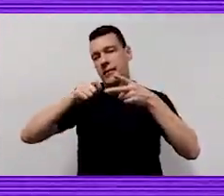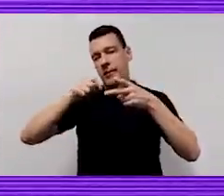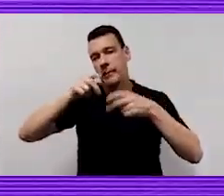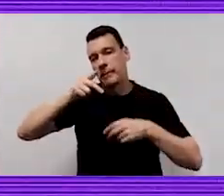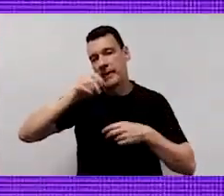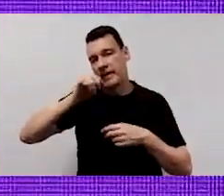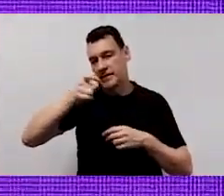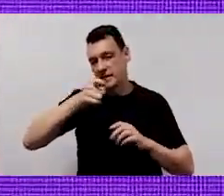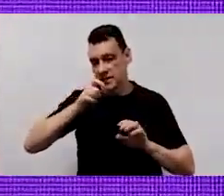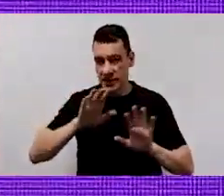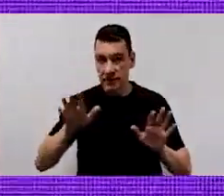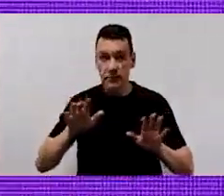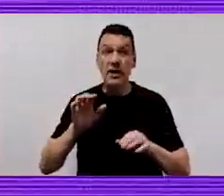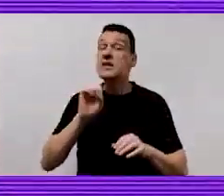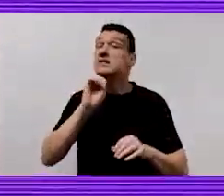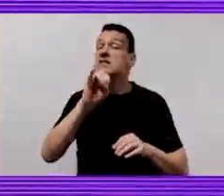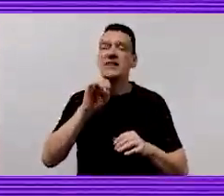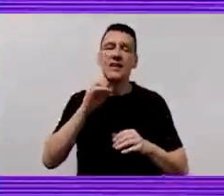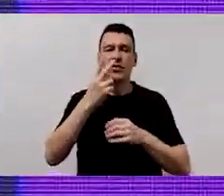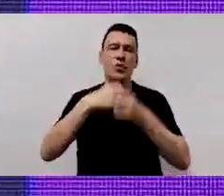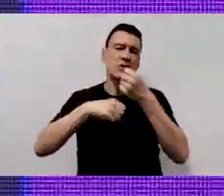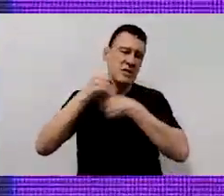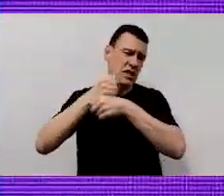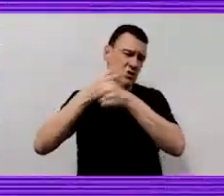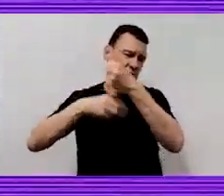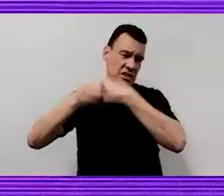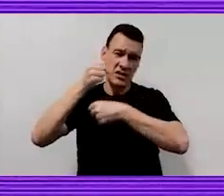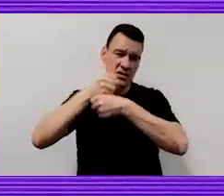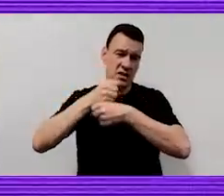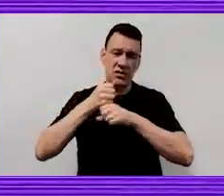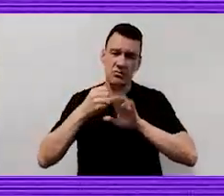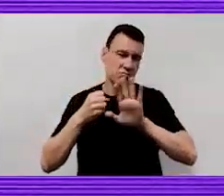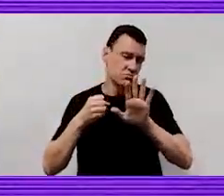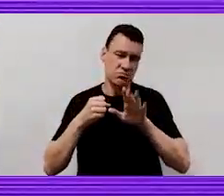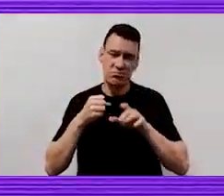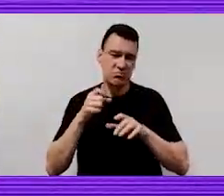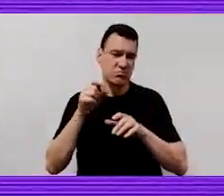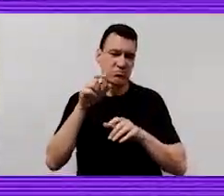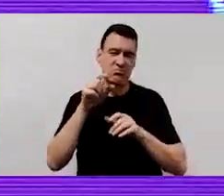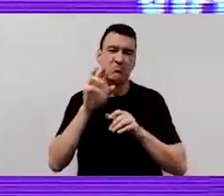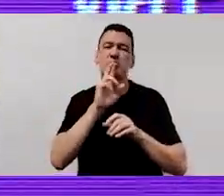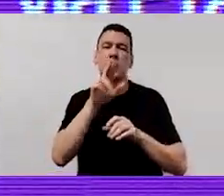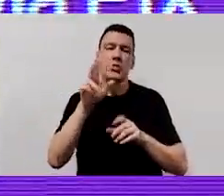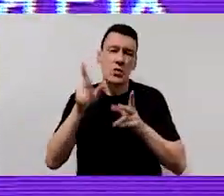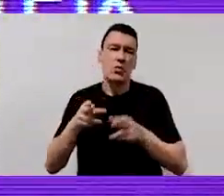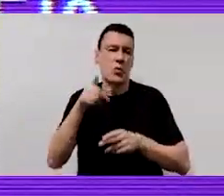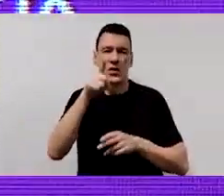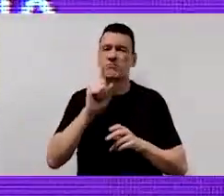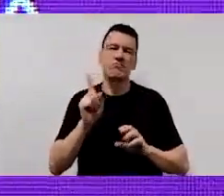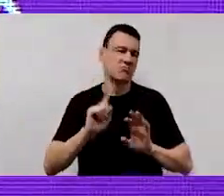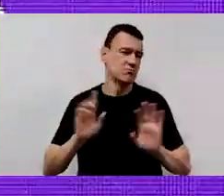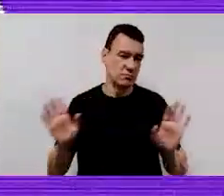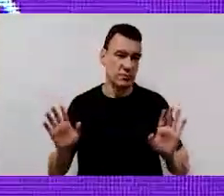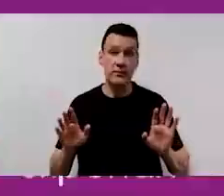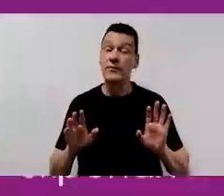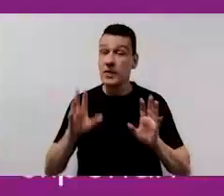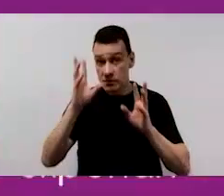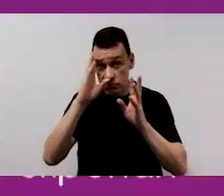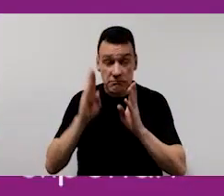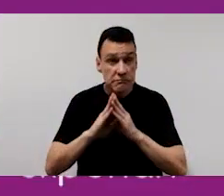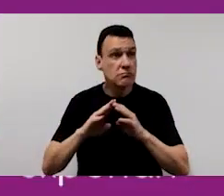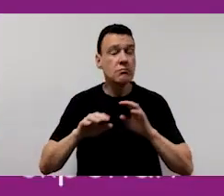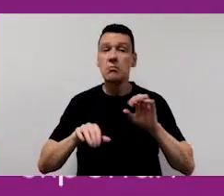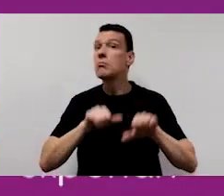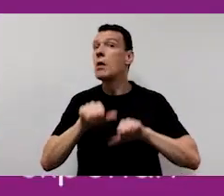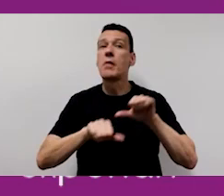3 anos atrás, 2 anos atrás, provavelmente essas bolinhas nem estariam aqui. Então, a importância do dinamismo do contexto desse mercado é de